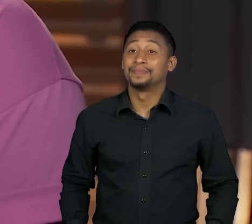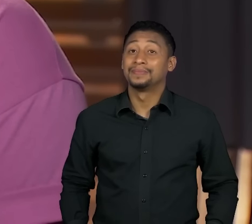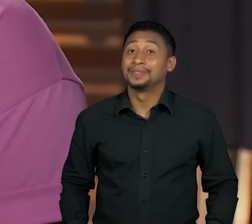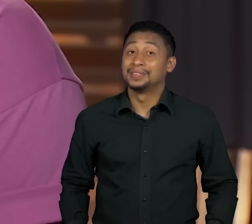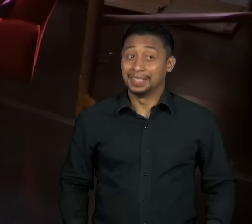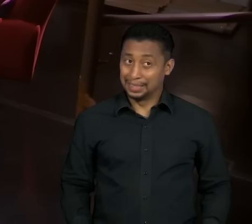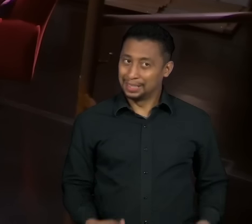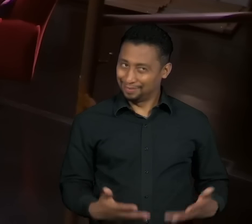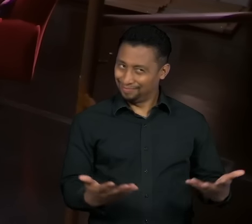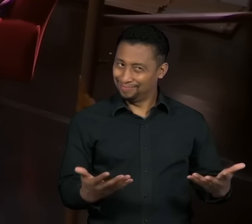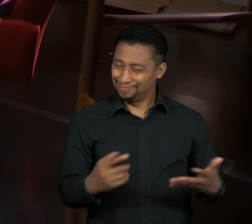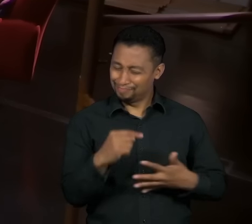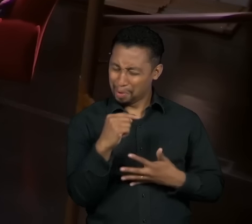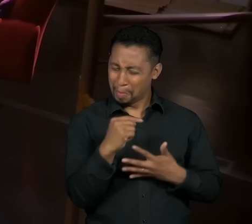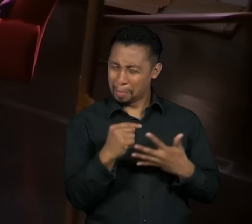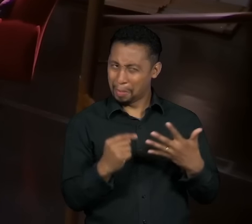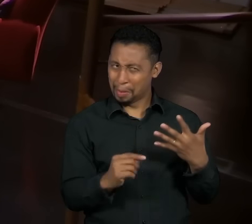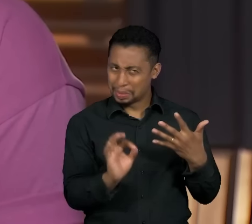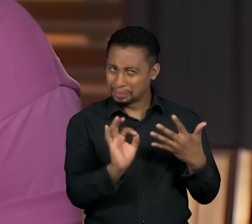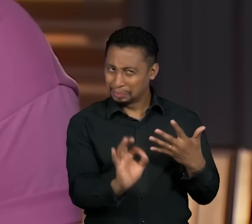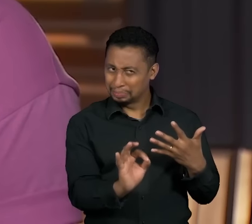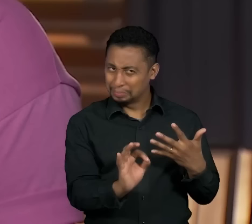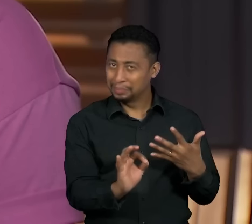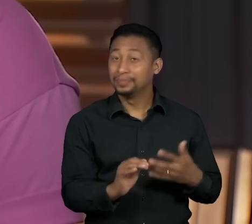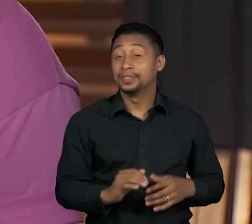Muita coisa, eu não tenho dúvida disso.